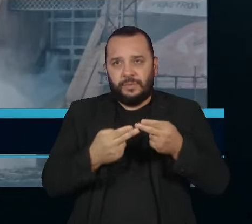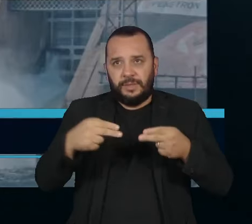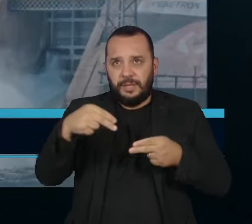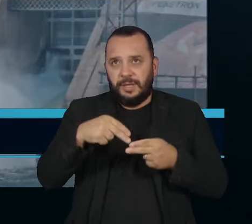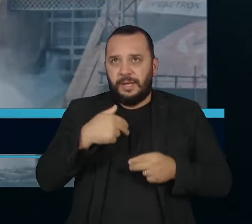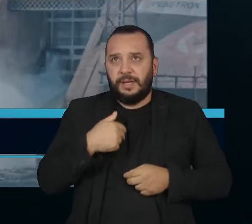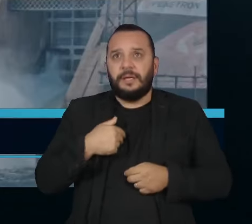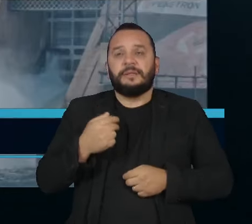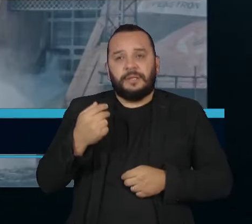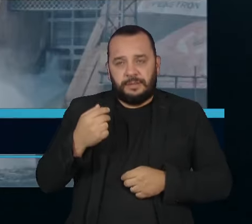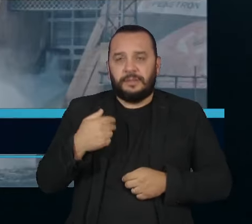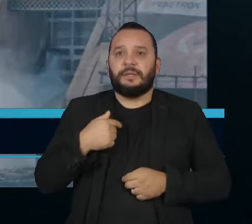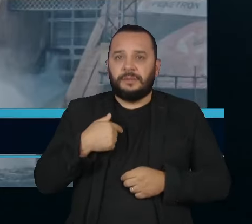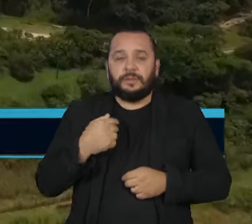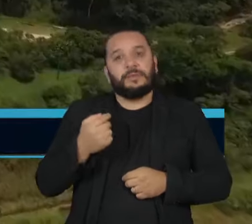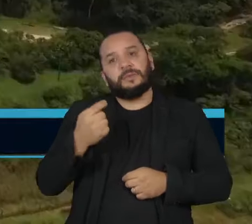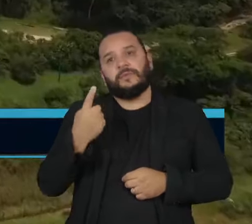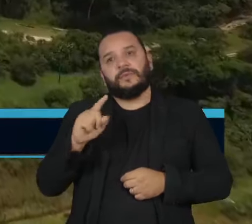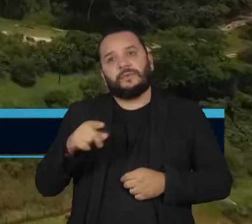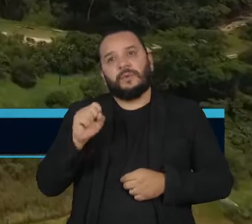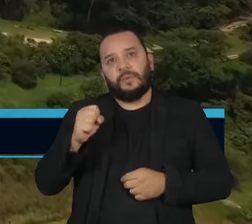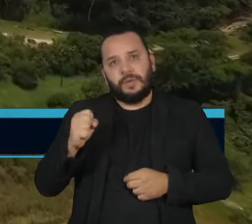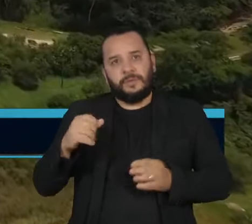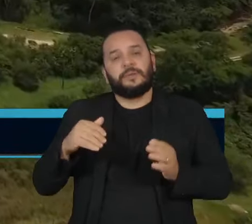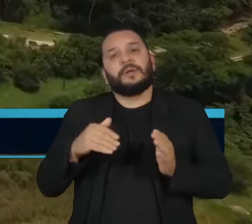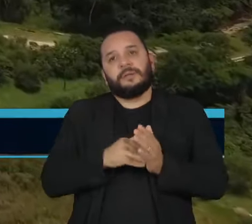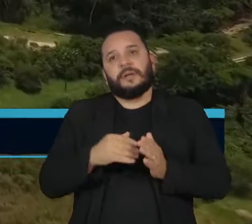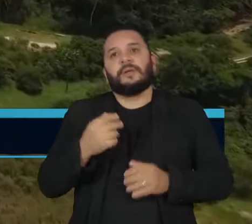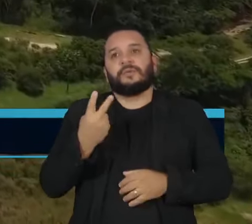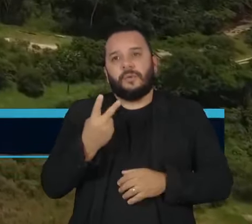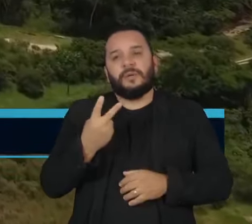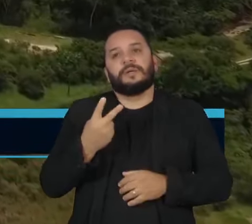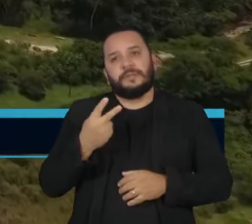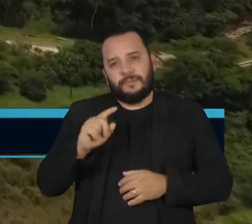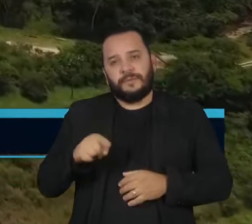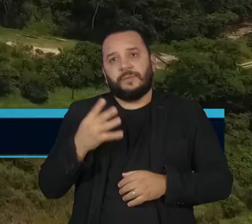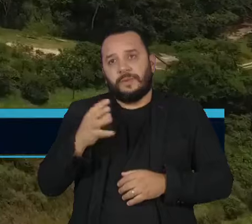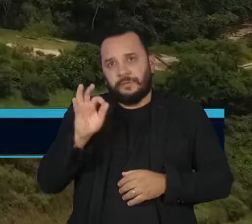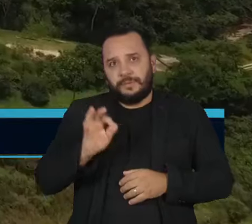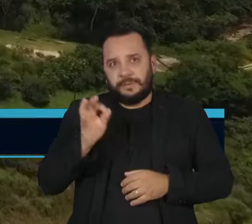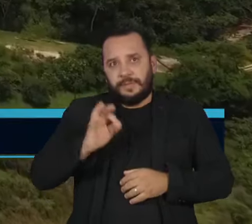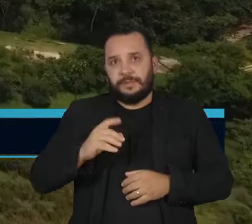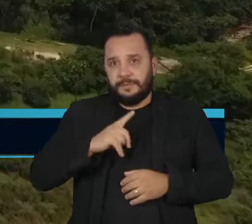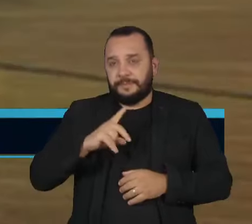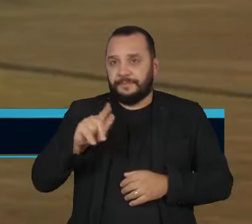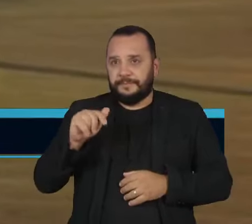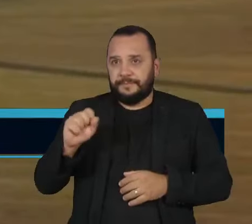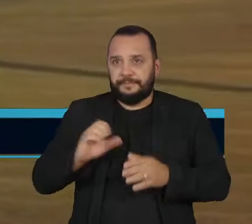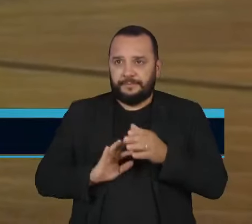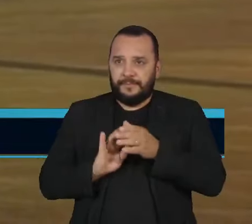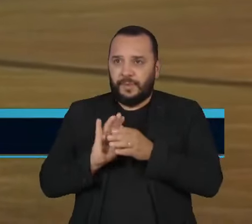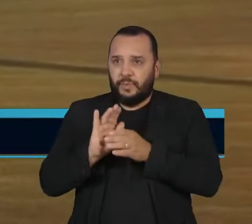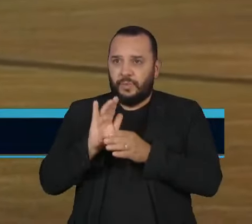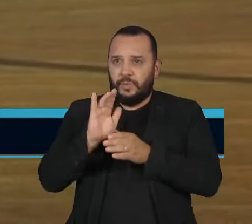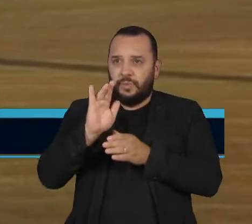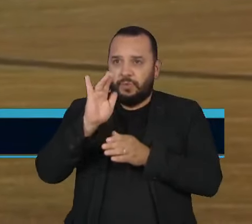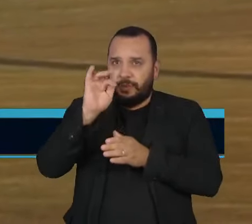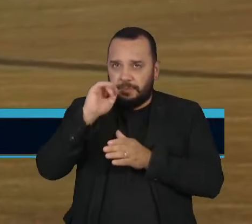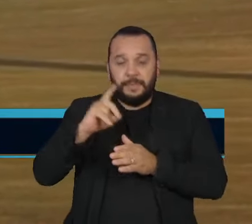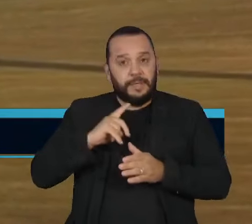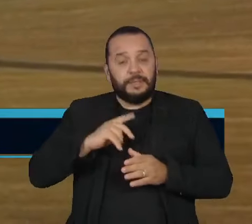de quase 2 para 2,5% apesar de maior participação de geração a gás a energia brasileira será mais de